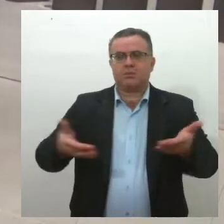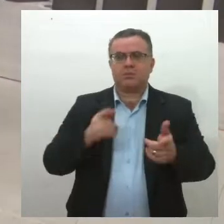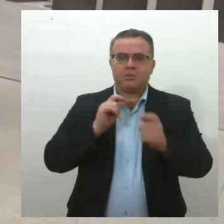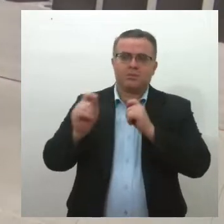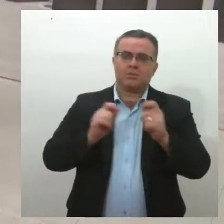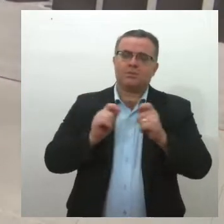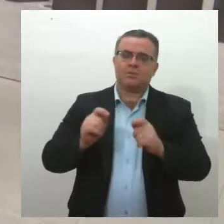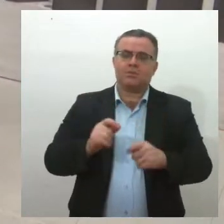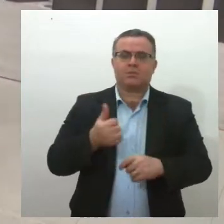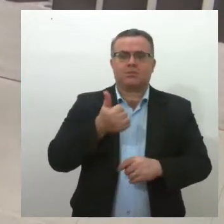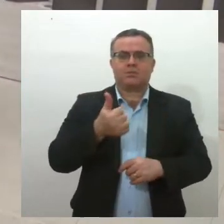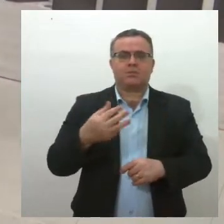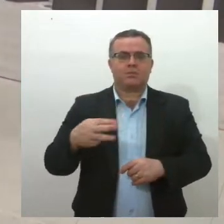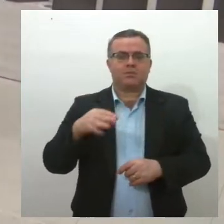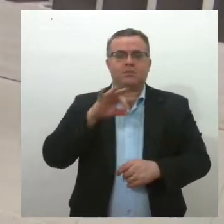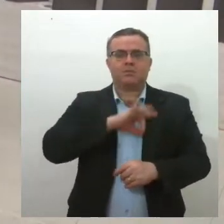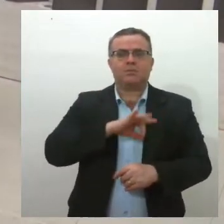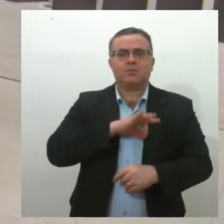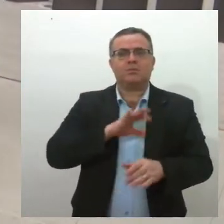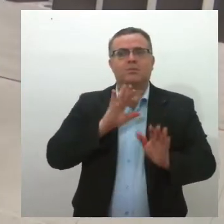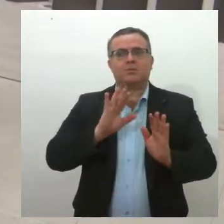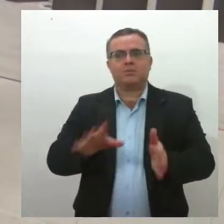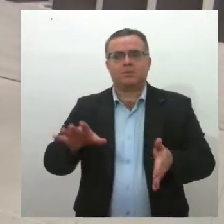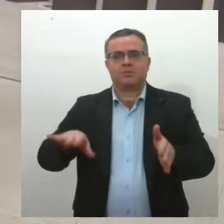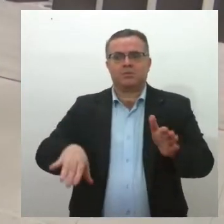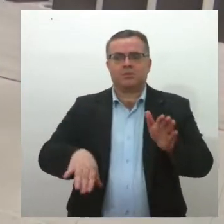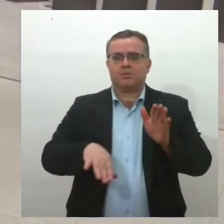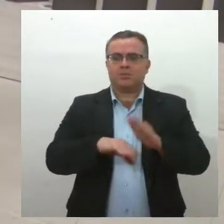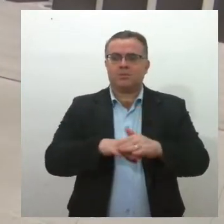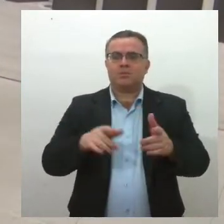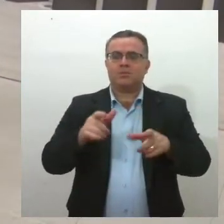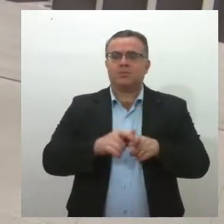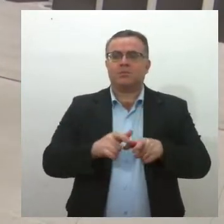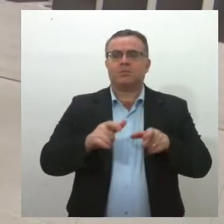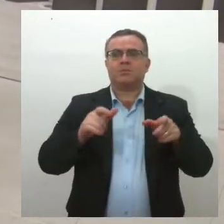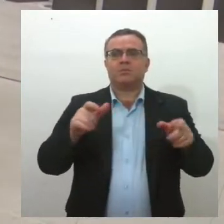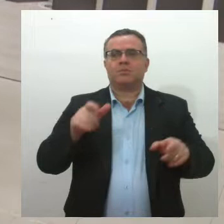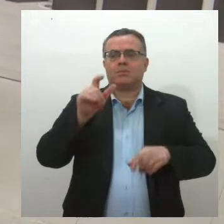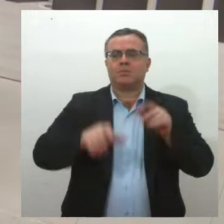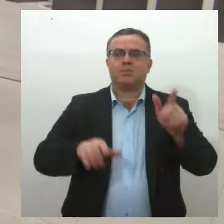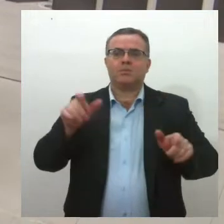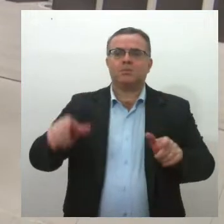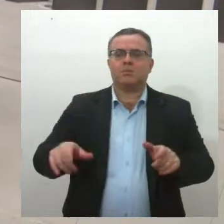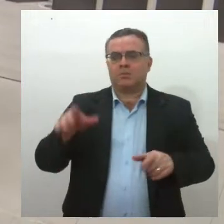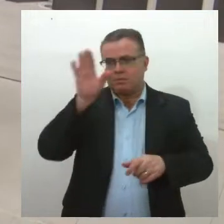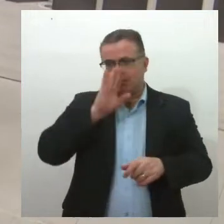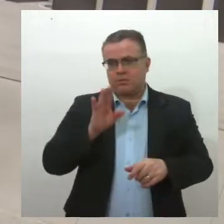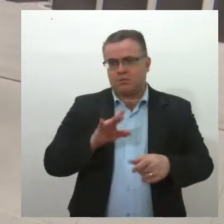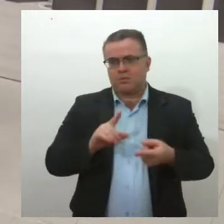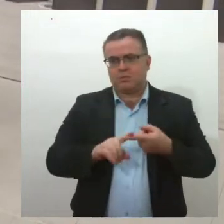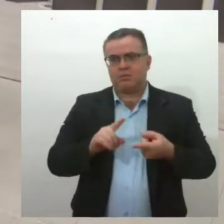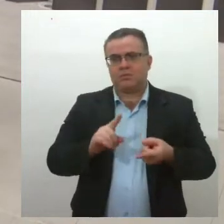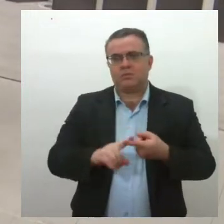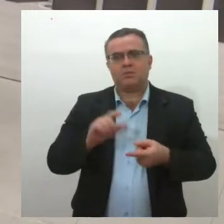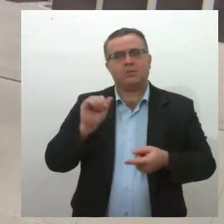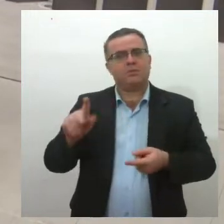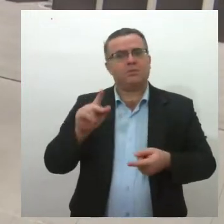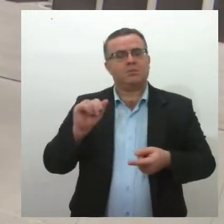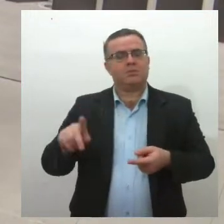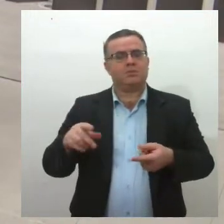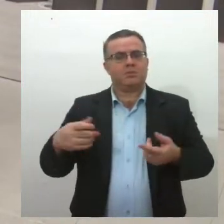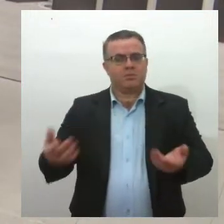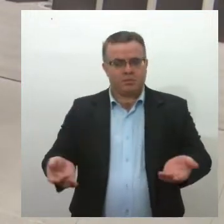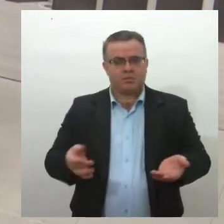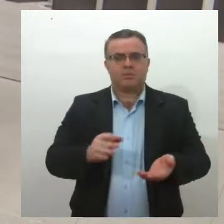O 13º salário já foi creditado na conta de grande parte dos trabalhadores brasileiros e também dos aposentados e